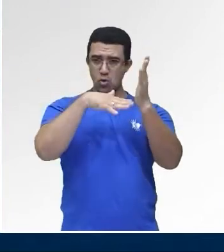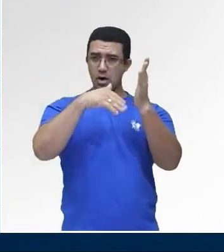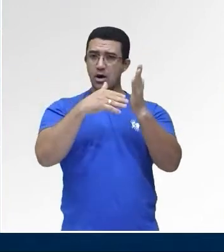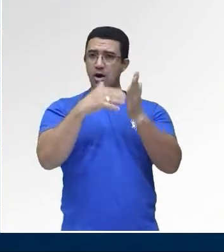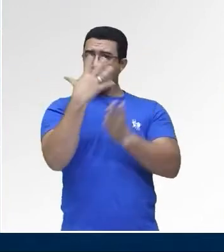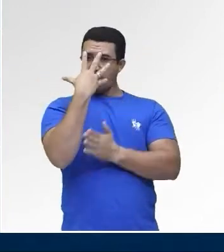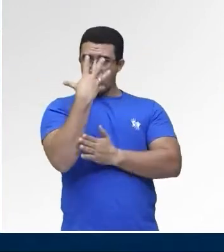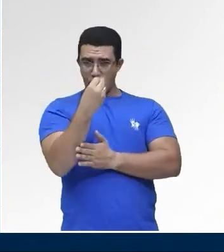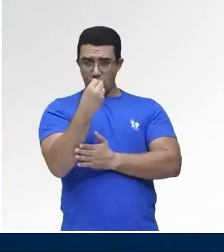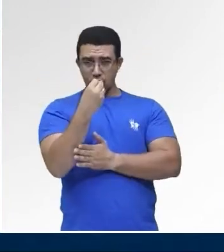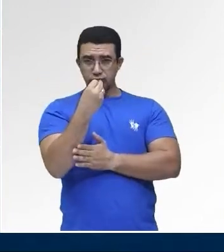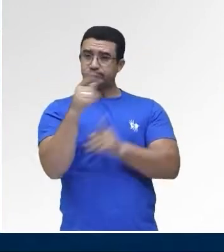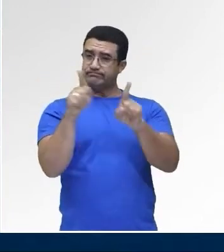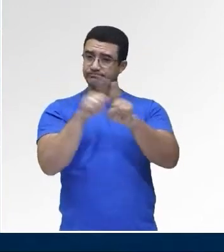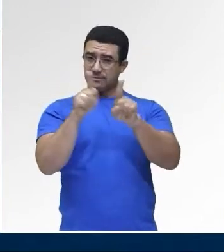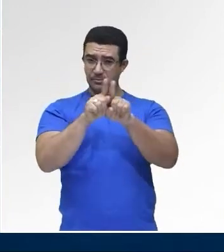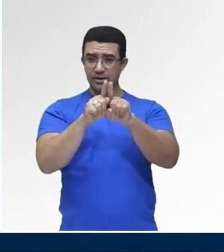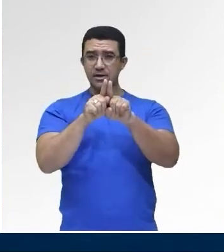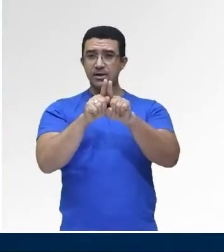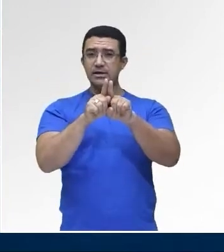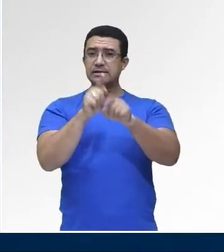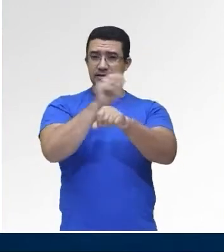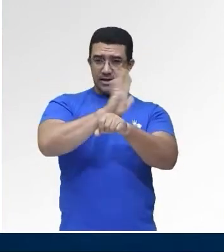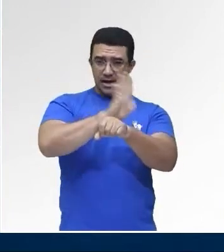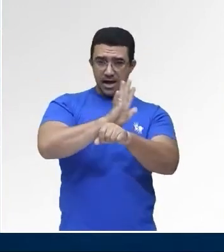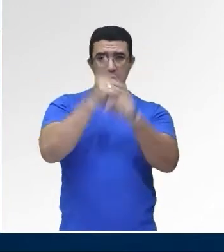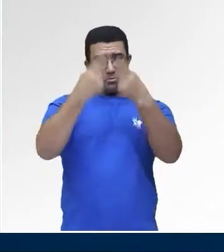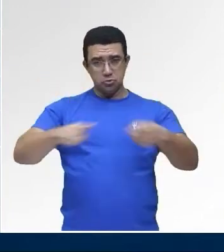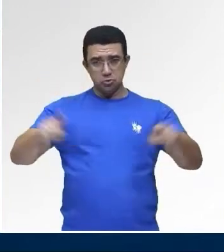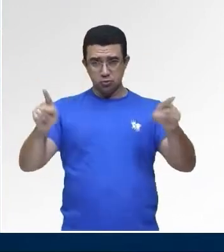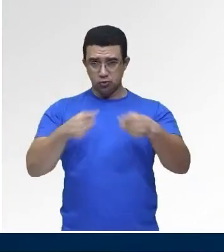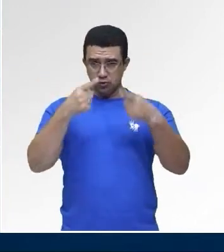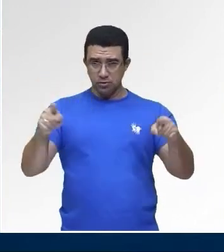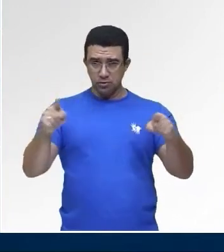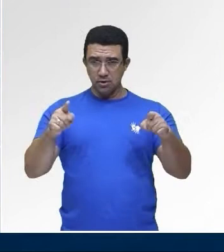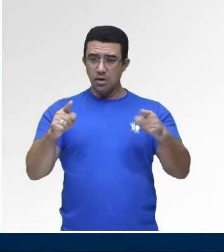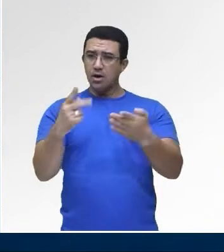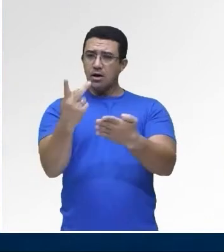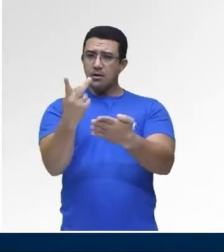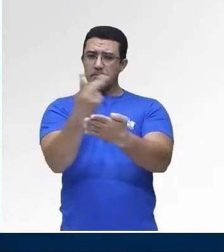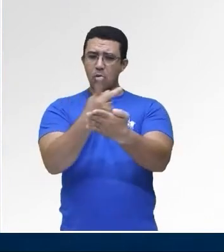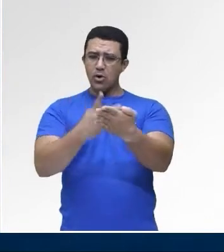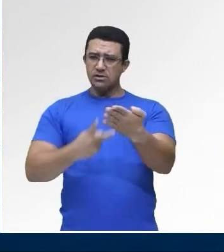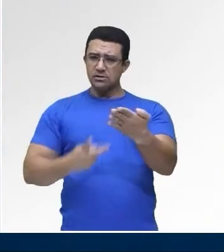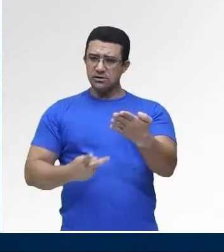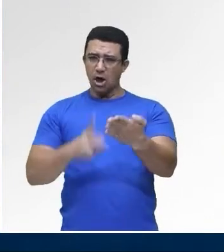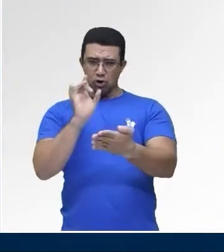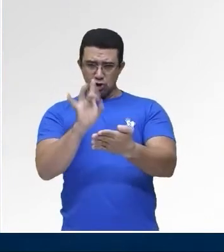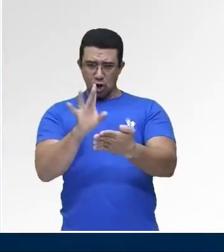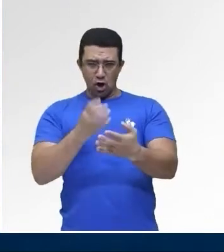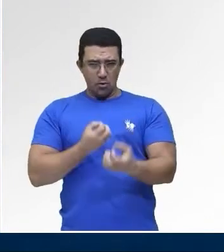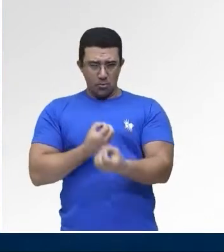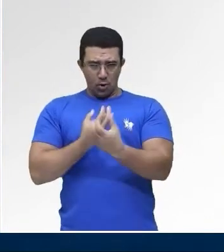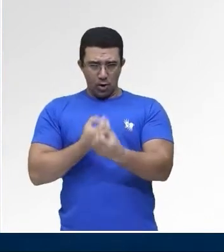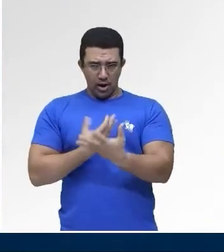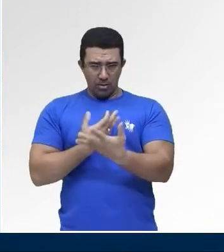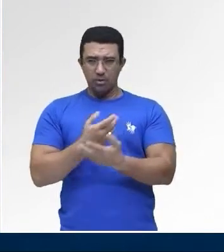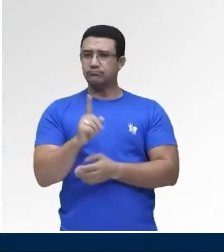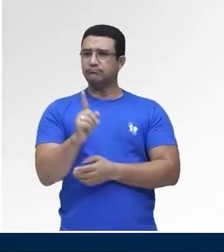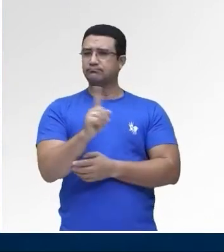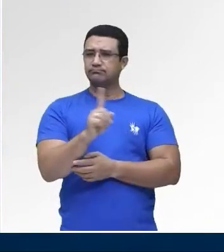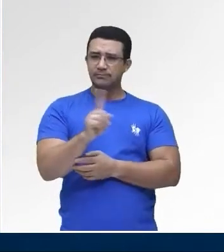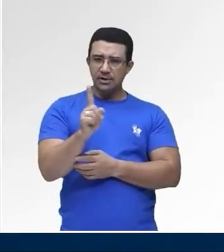ou no cinema. Então, a poesia, ela não está só no poema, tá? Ela vai estar na literatura, ela vai estar nas